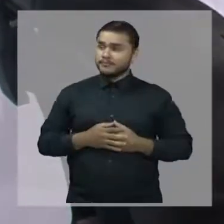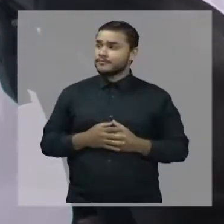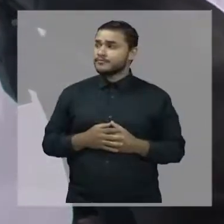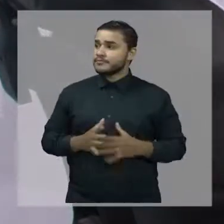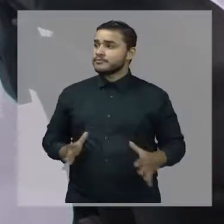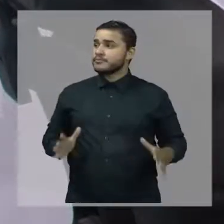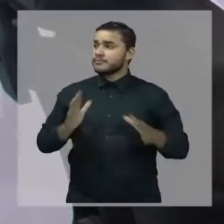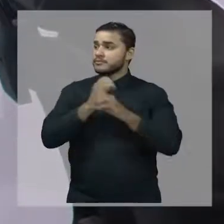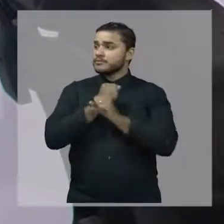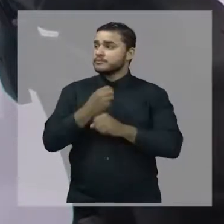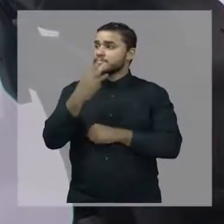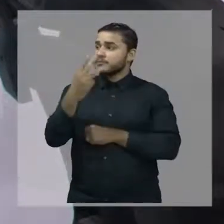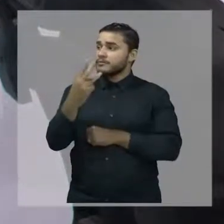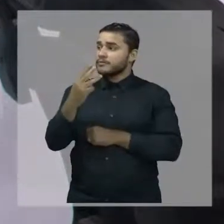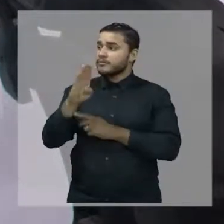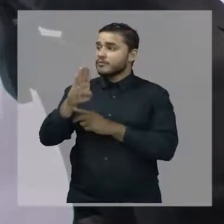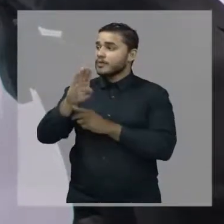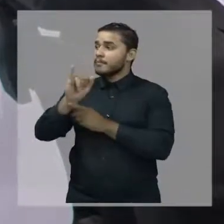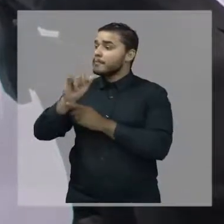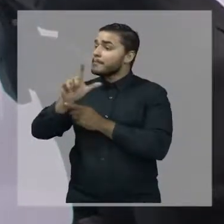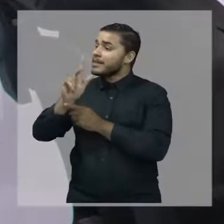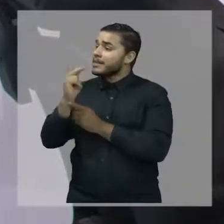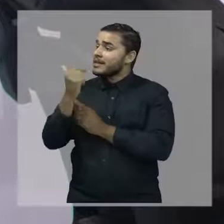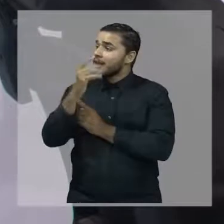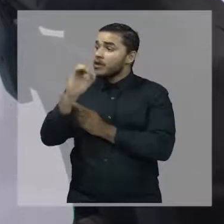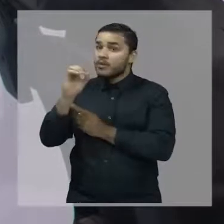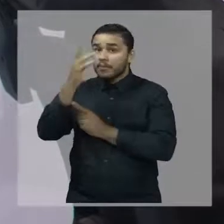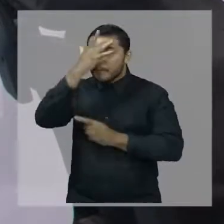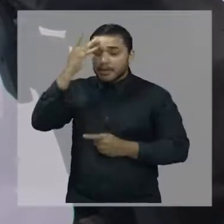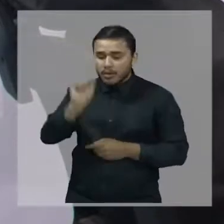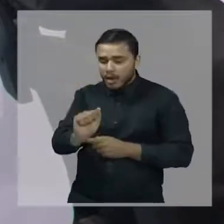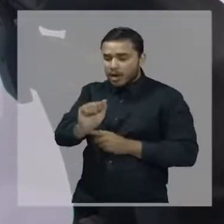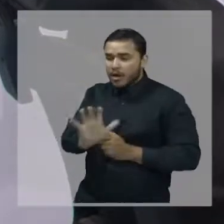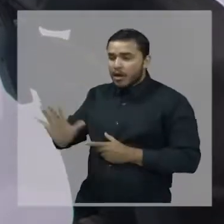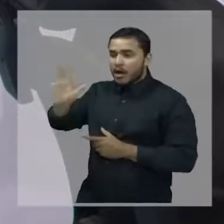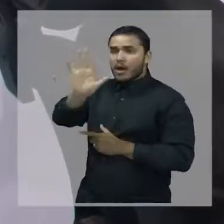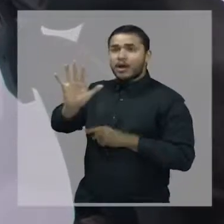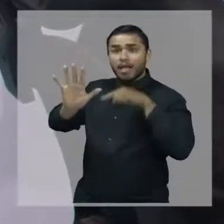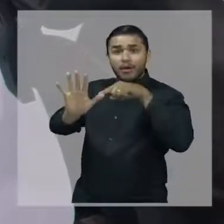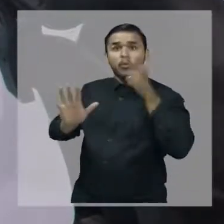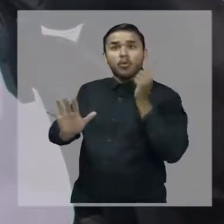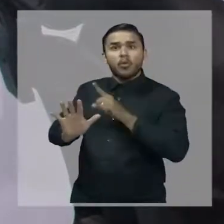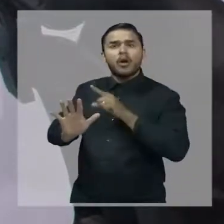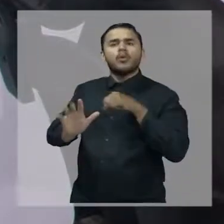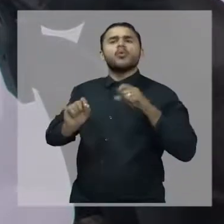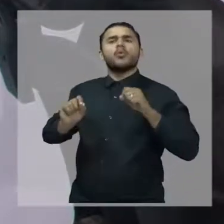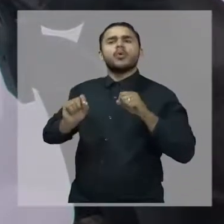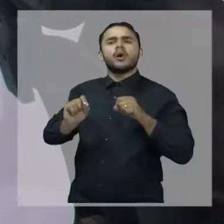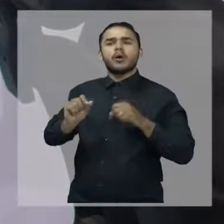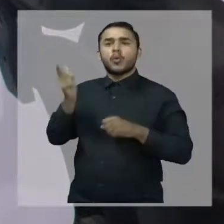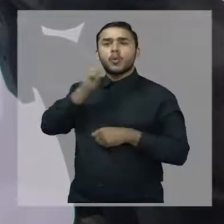hoje 3 bilhões de asiáticos que estão saindo da